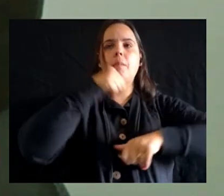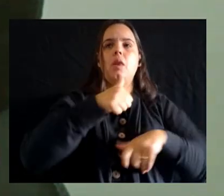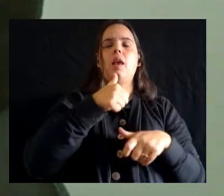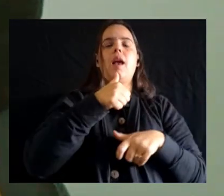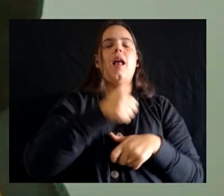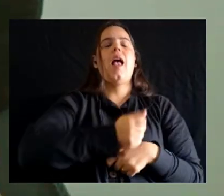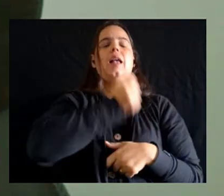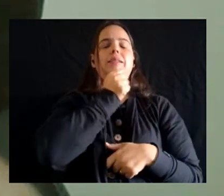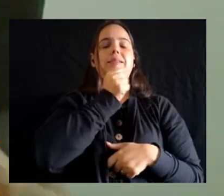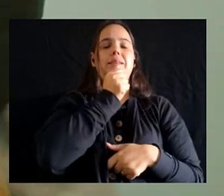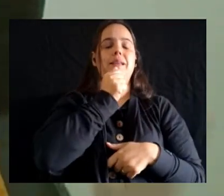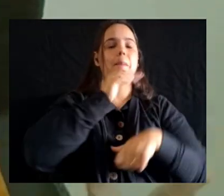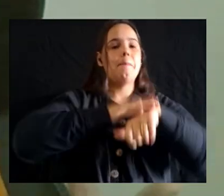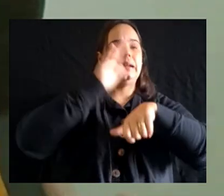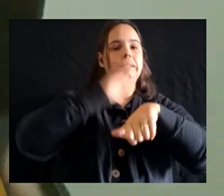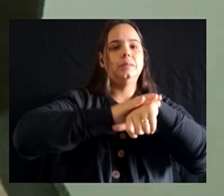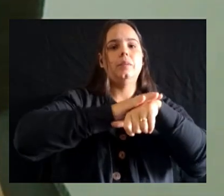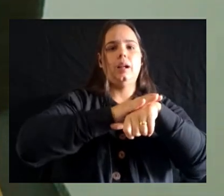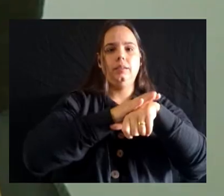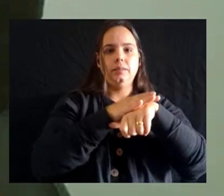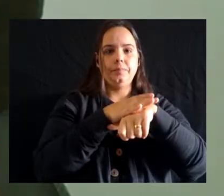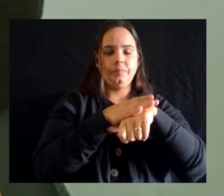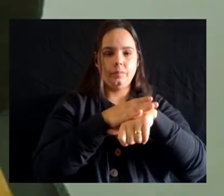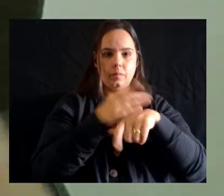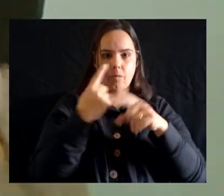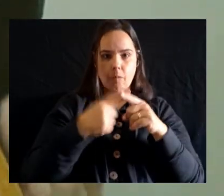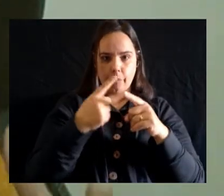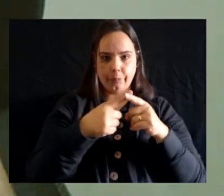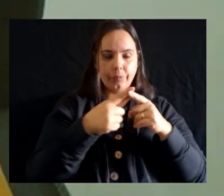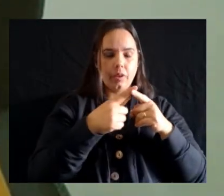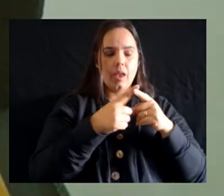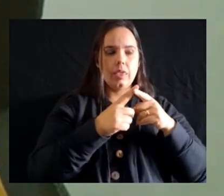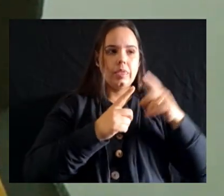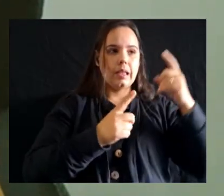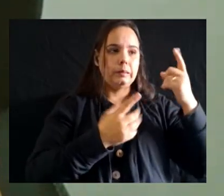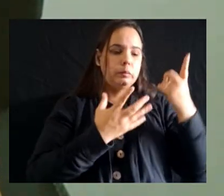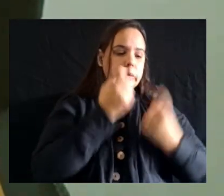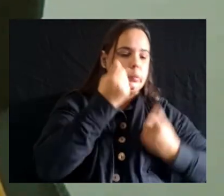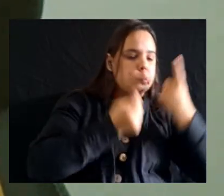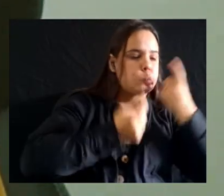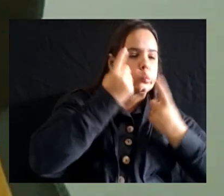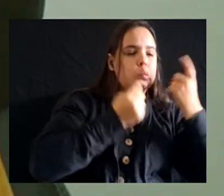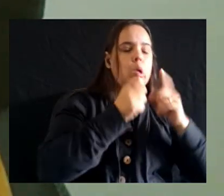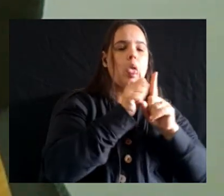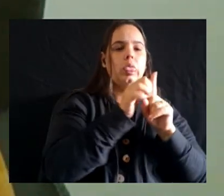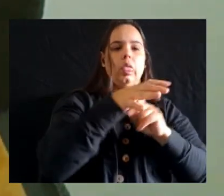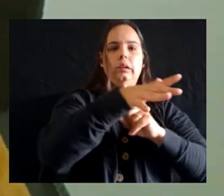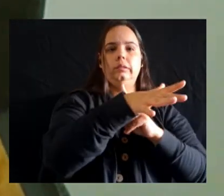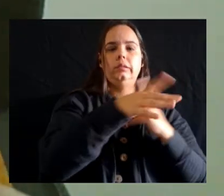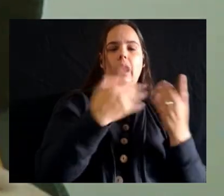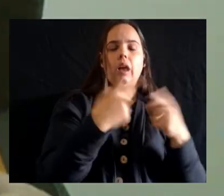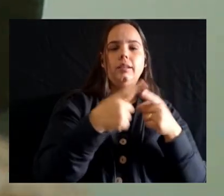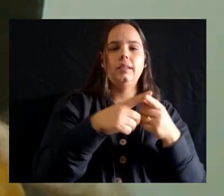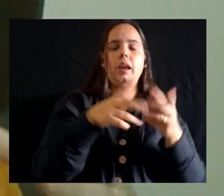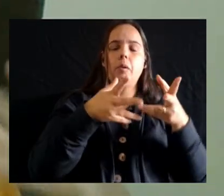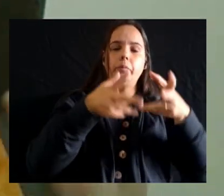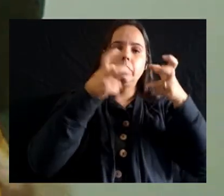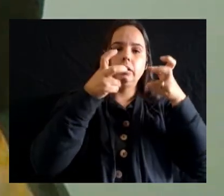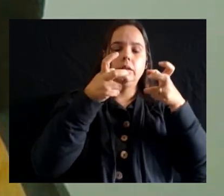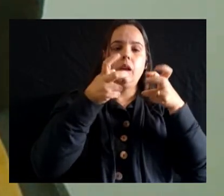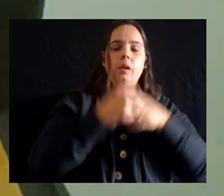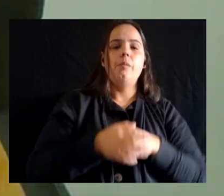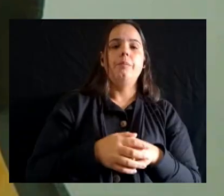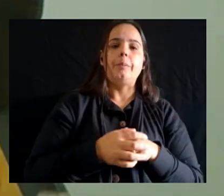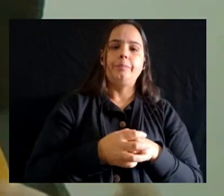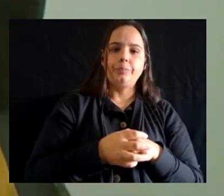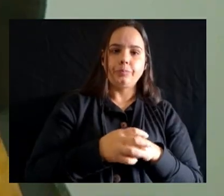maior por conta dessa pressão mesmo, né, da sociedade, né? Eu falo que tudo que